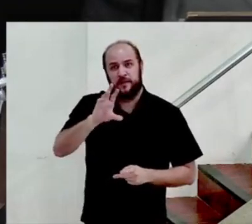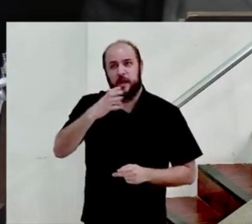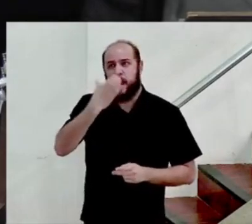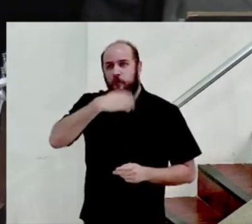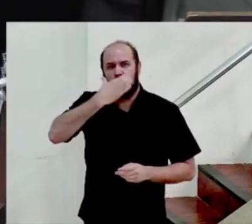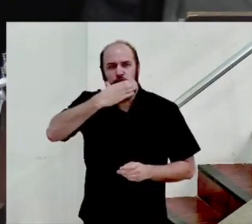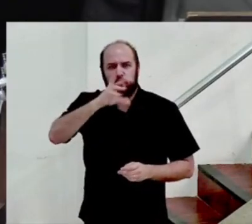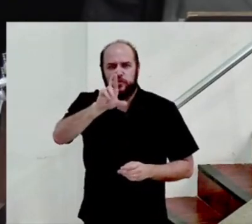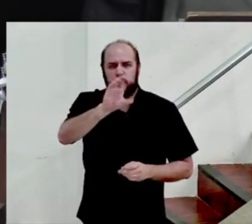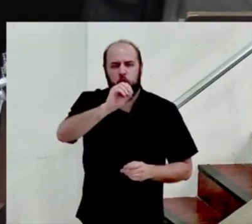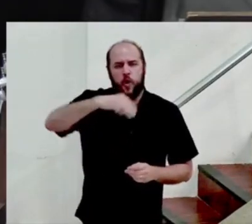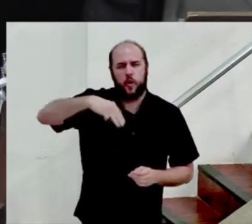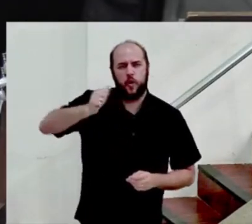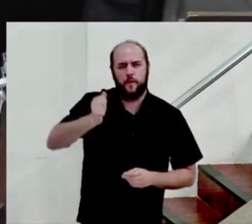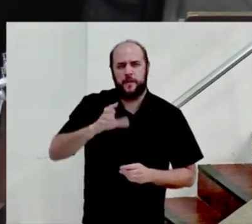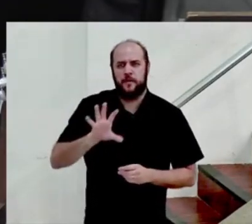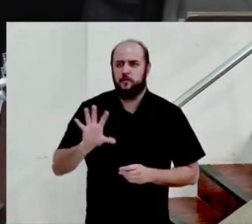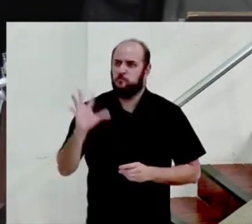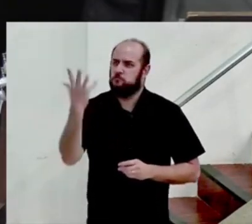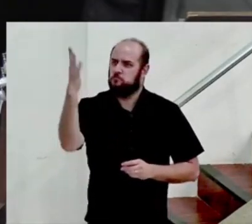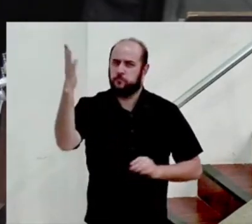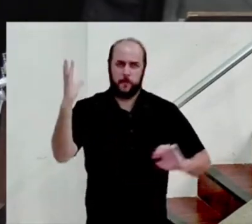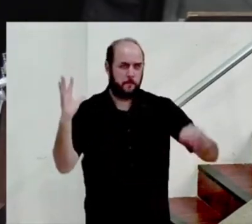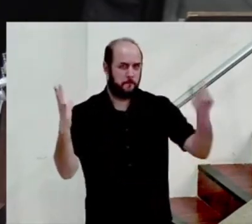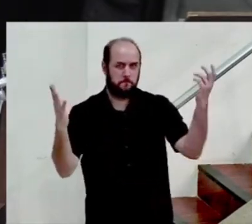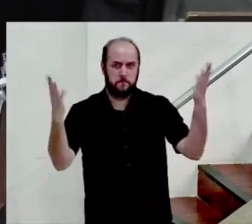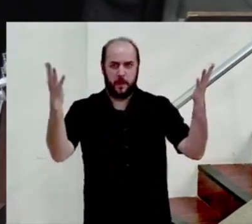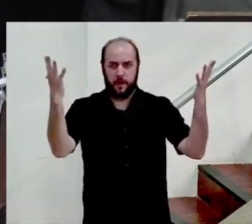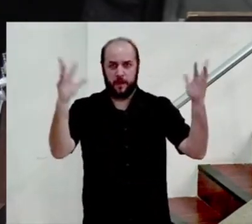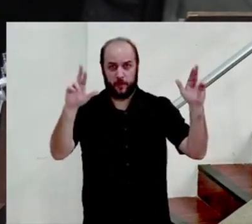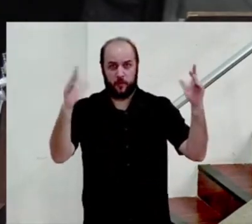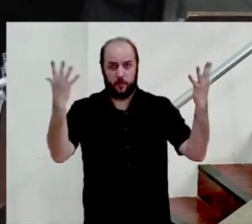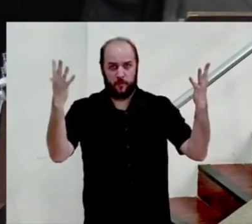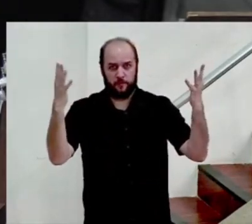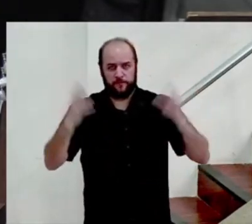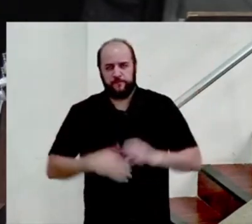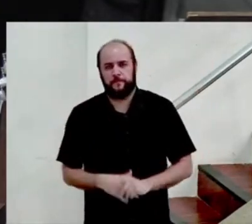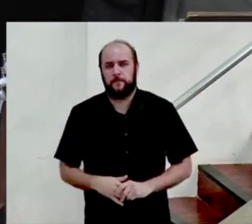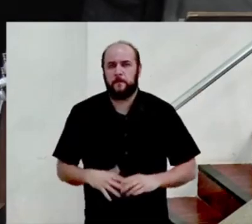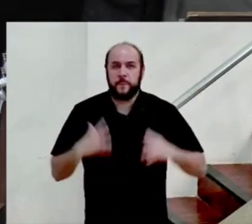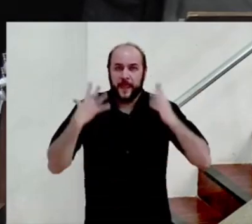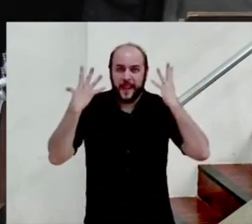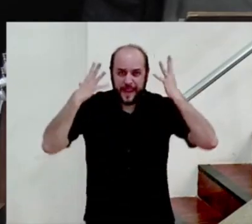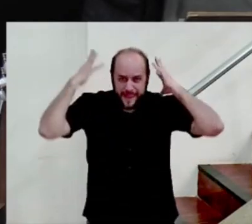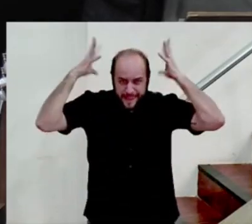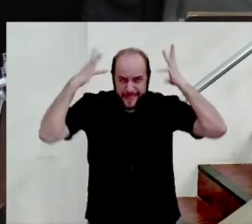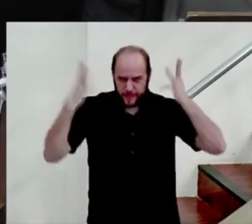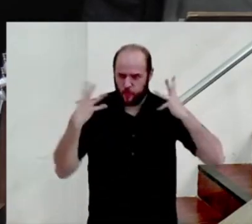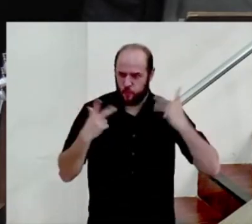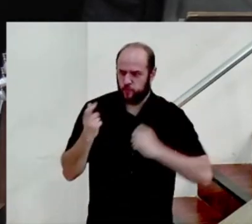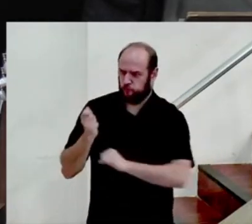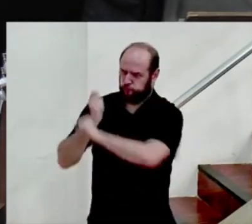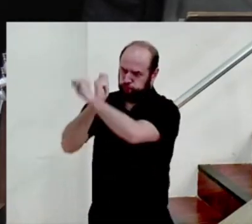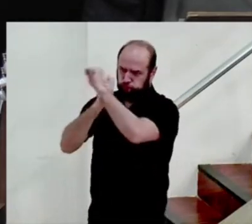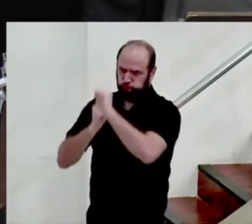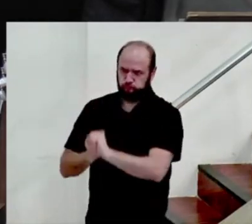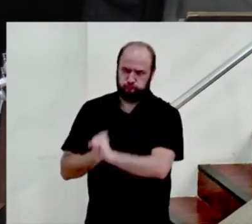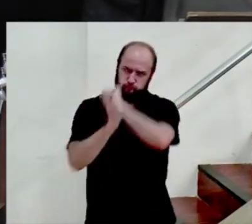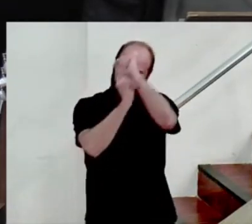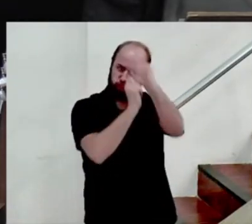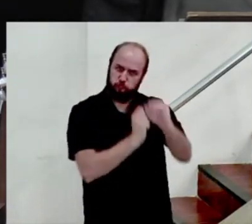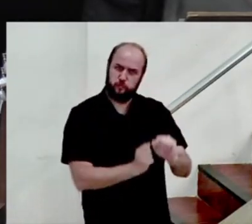2 árvores colocadas na entrada do templo. Leões e outros animais estariam esculpidos dentro do